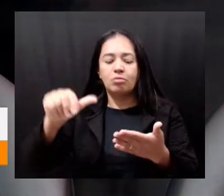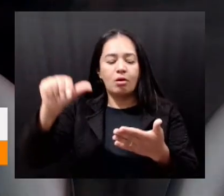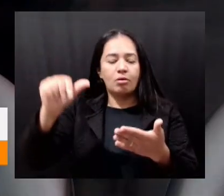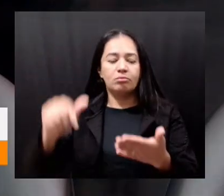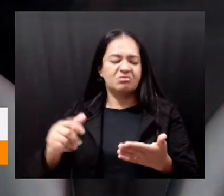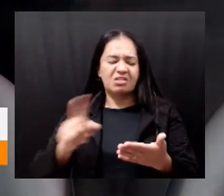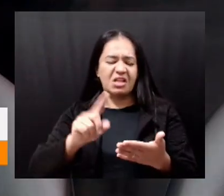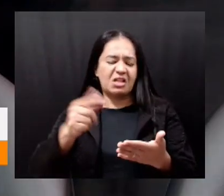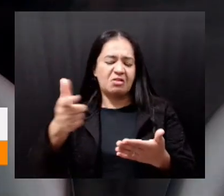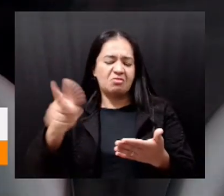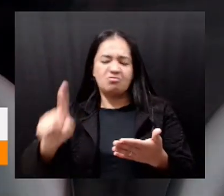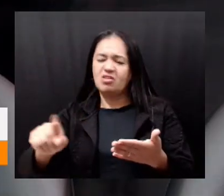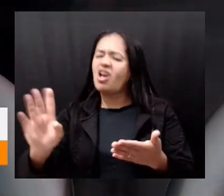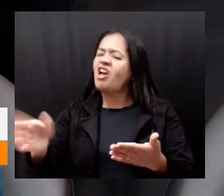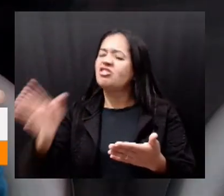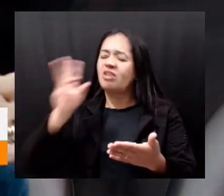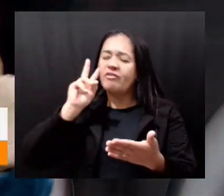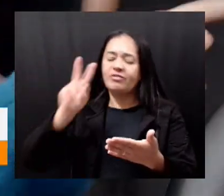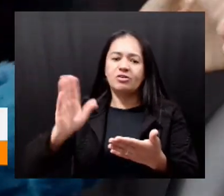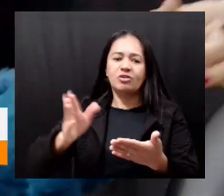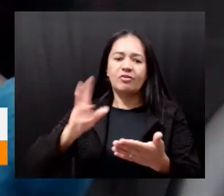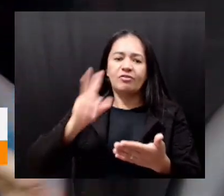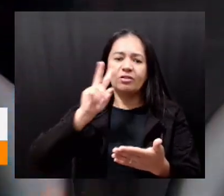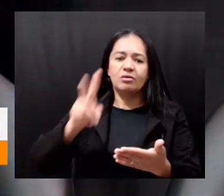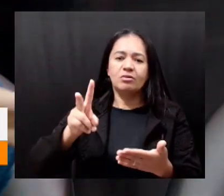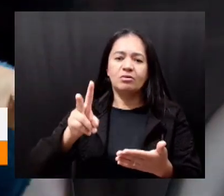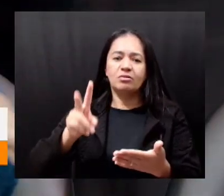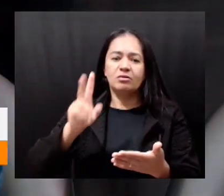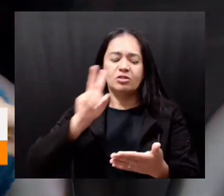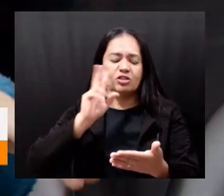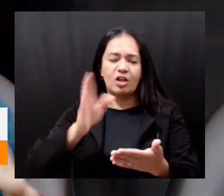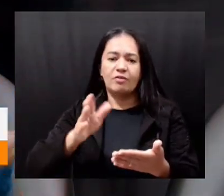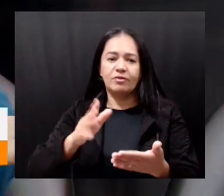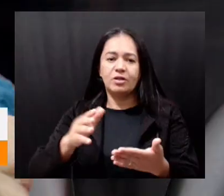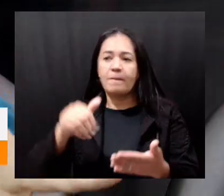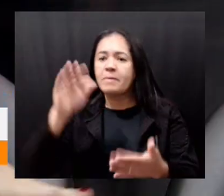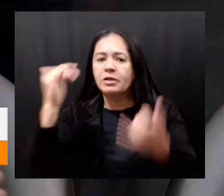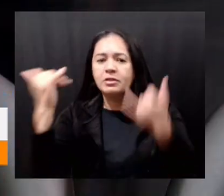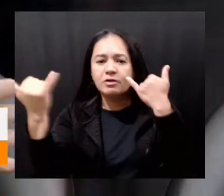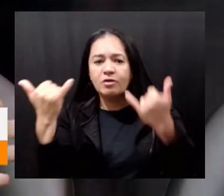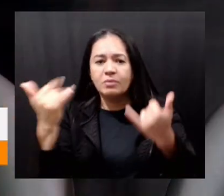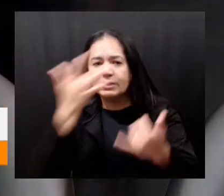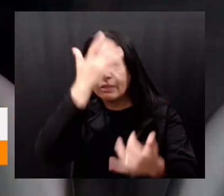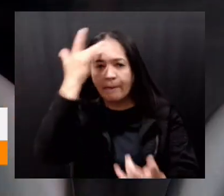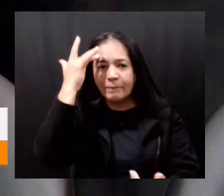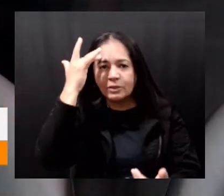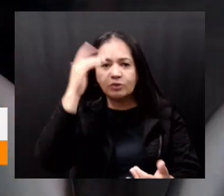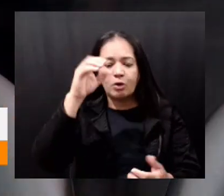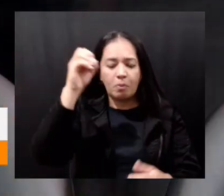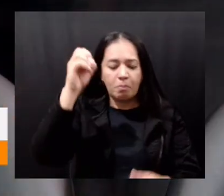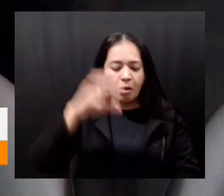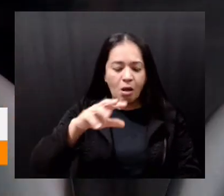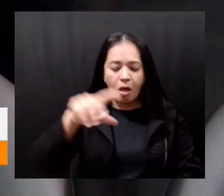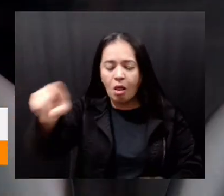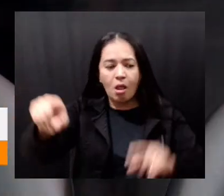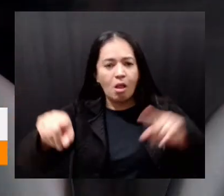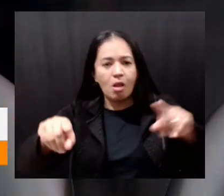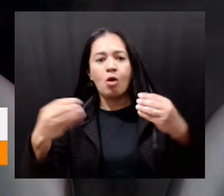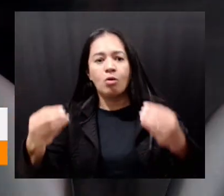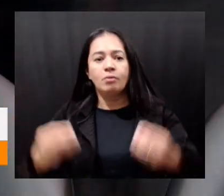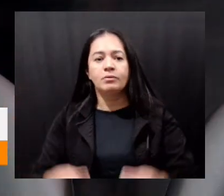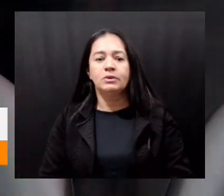aqui, deixa eu ver se tem outro. Deixa eu ver se tem mais informações lá do pessoal, caiu a bomba um pouco mais para lá ou como é. Então,